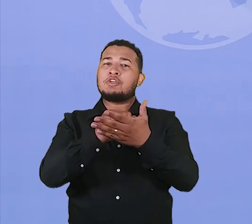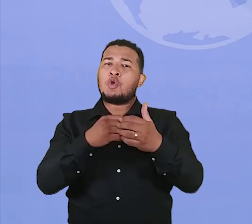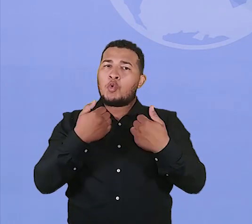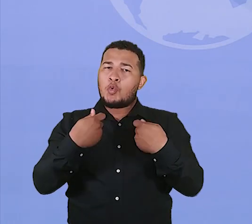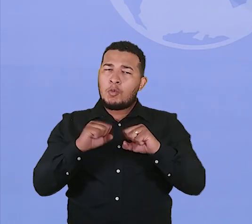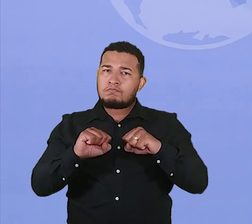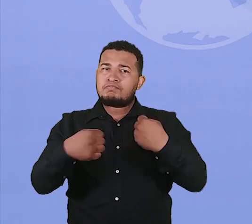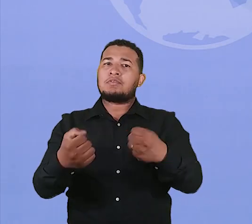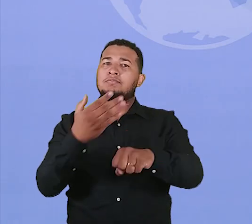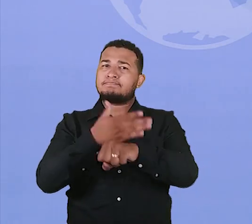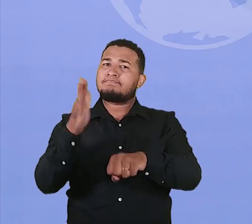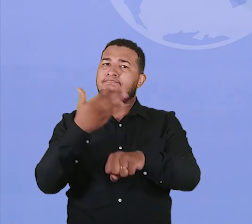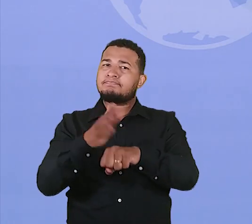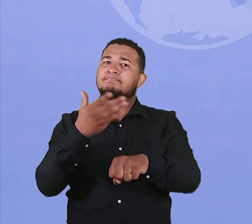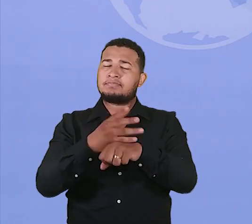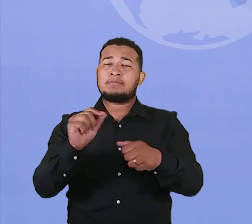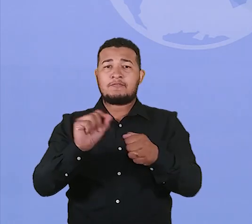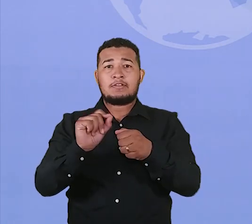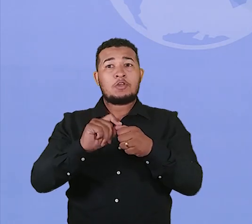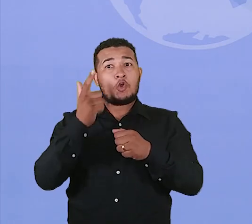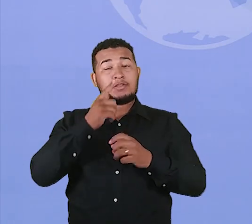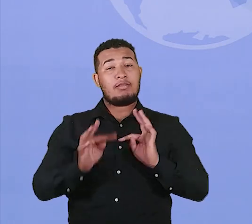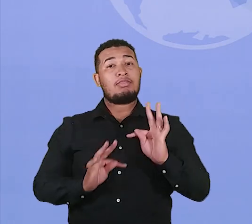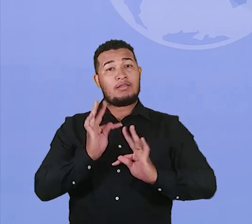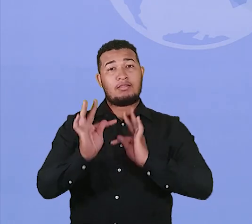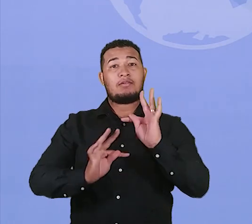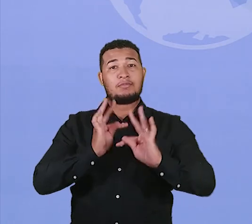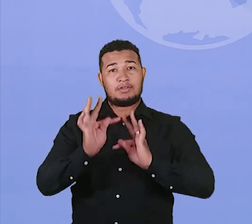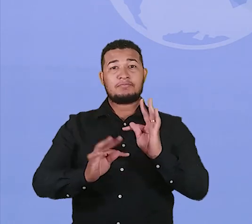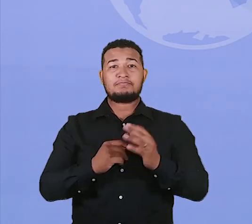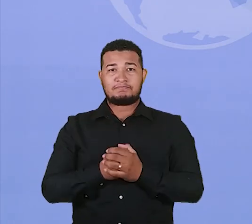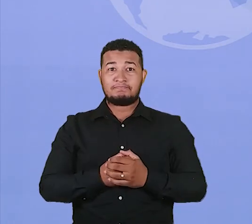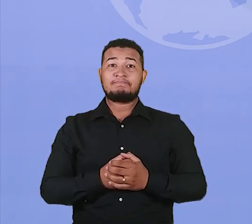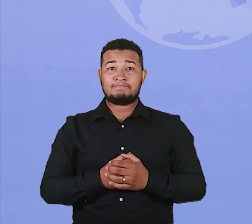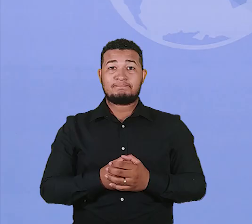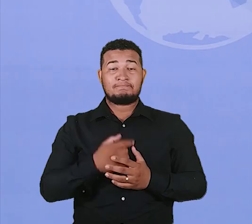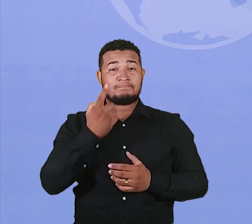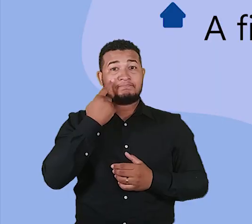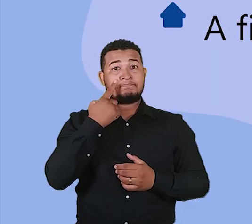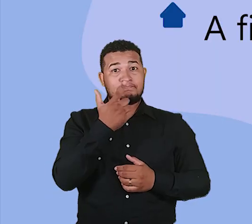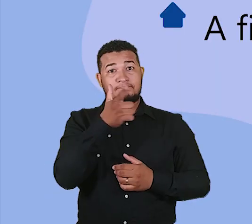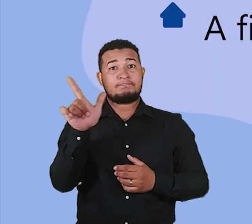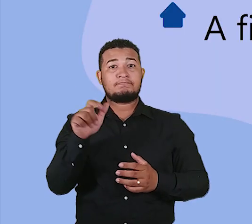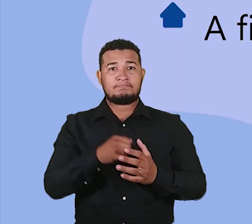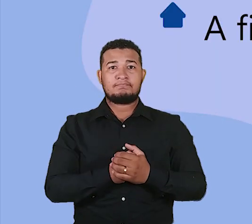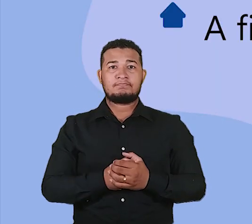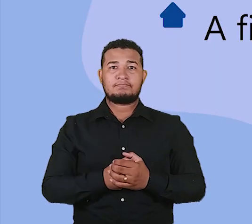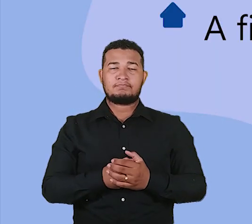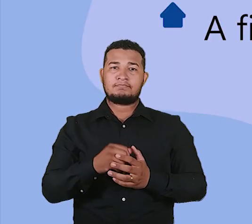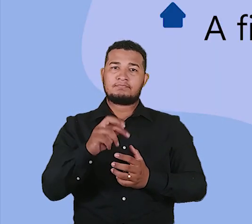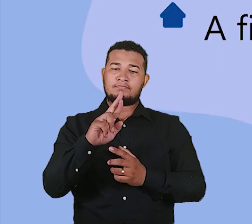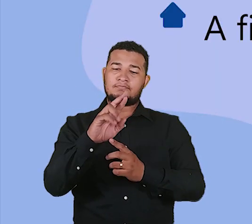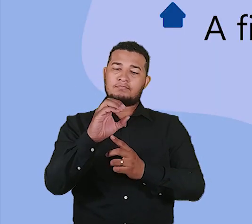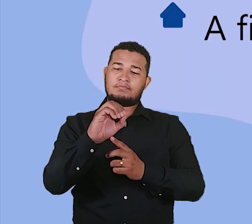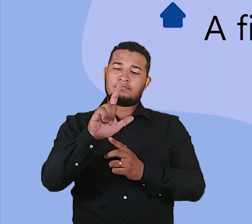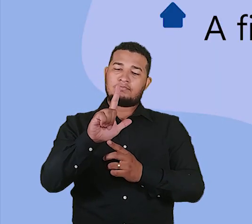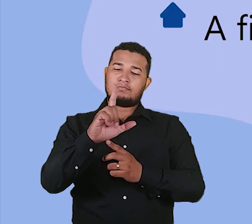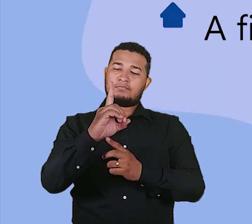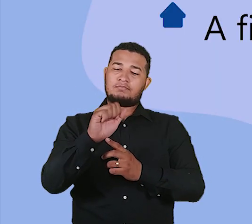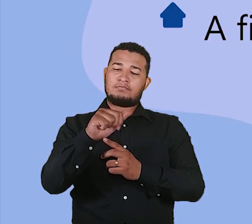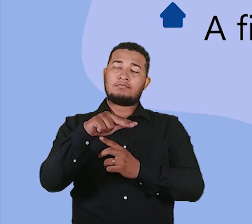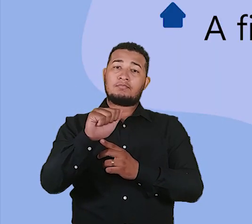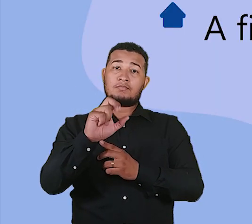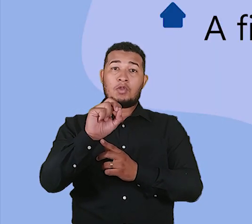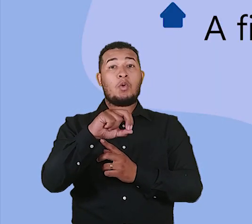exercícios né para as pessoas para ah tá legal né próximo roldanas